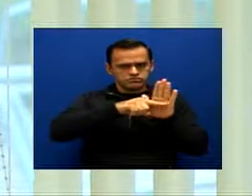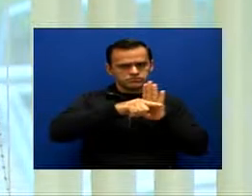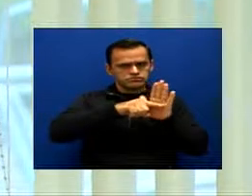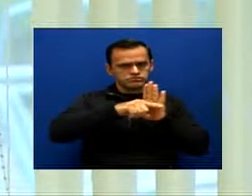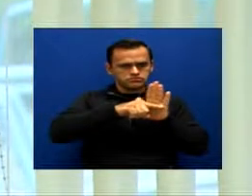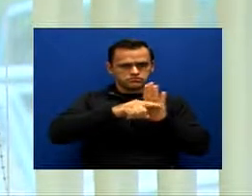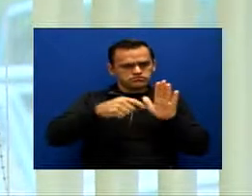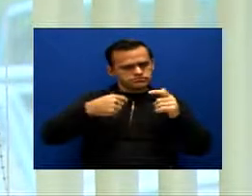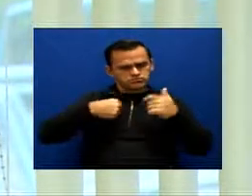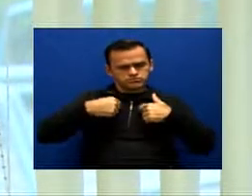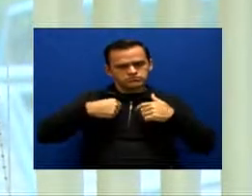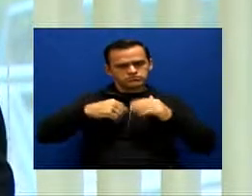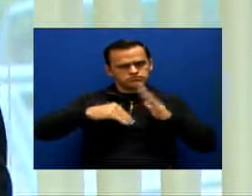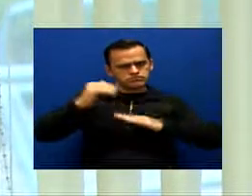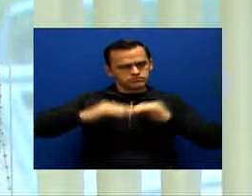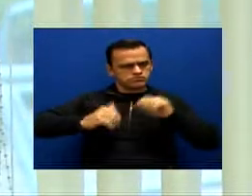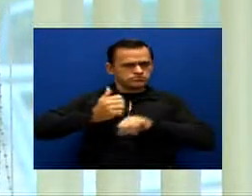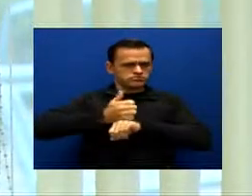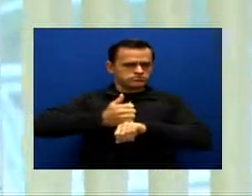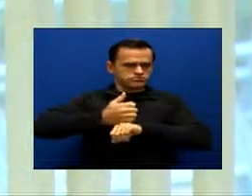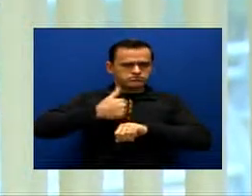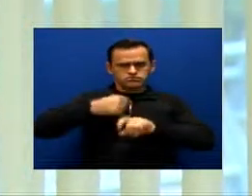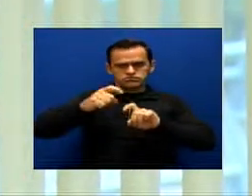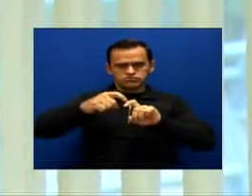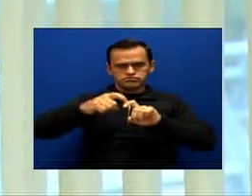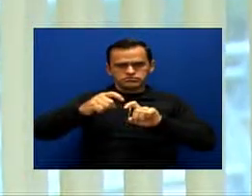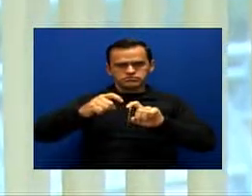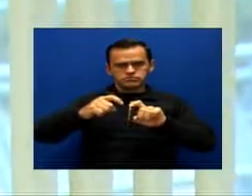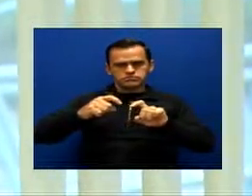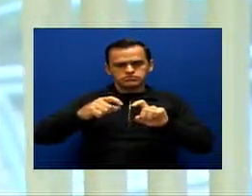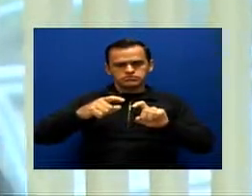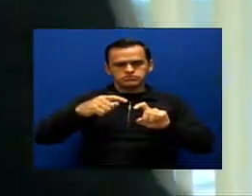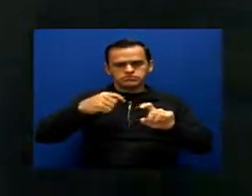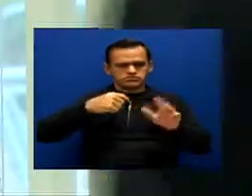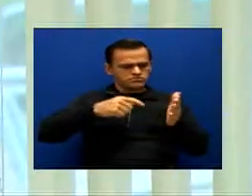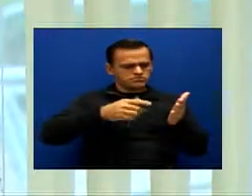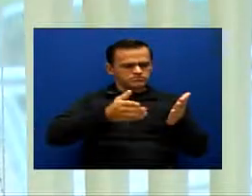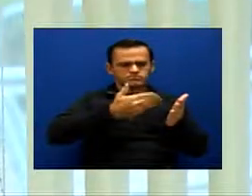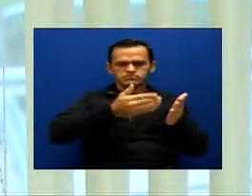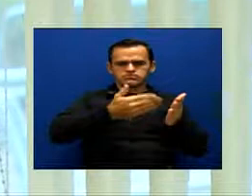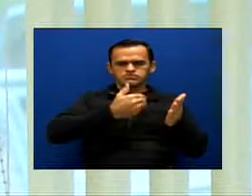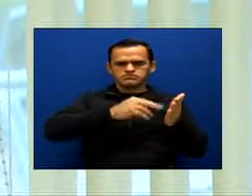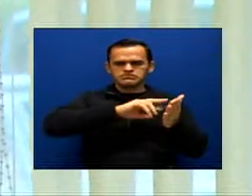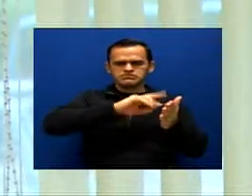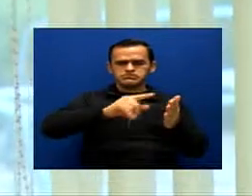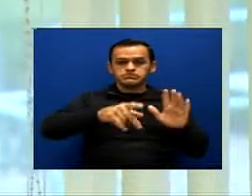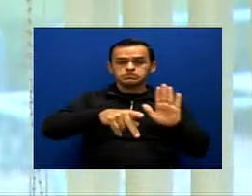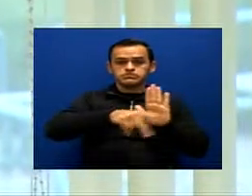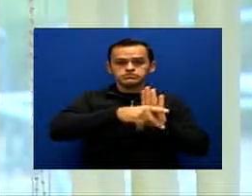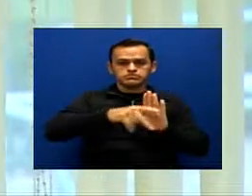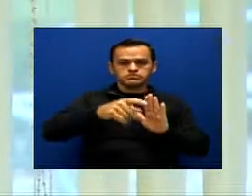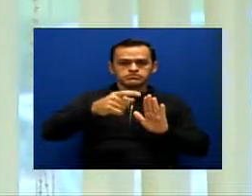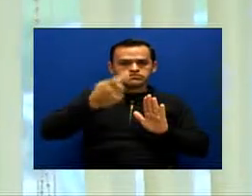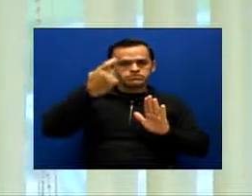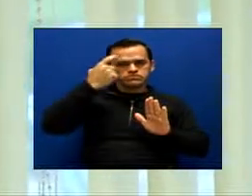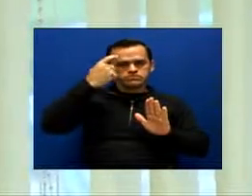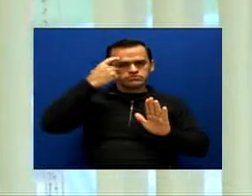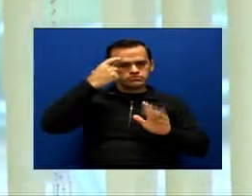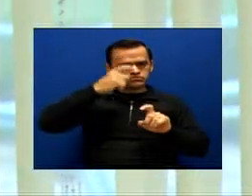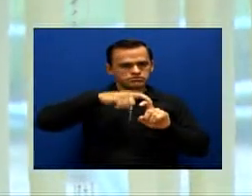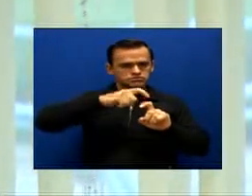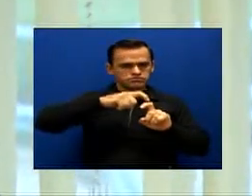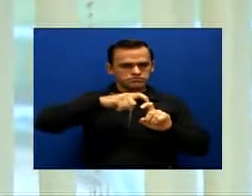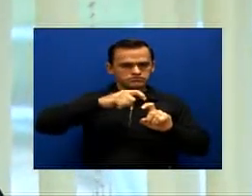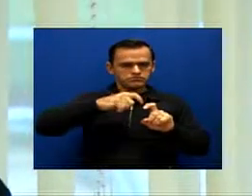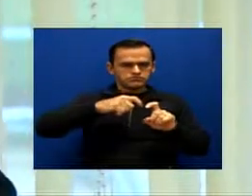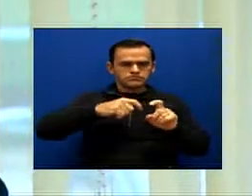para qualquer pessoa, depois que queira, isso são os principais compêndios de psiquiatria. E eu gostaria, isso daqui eu